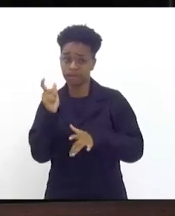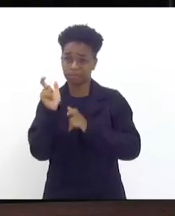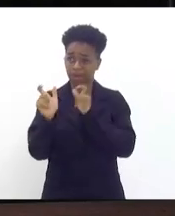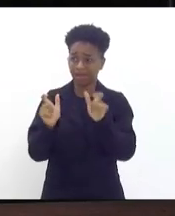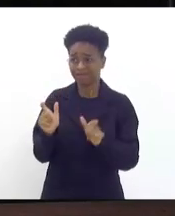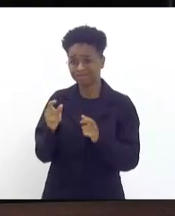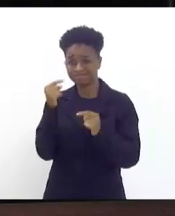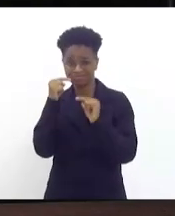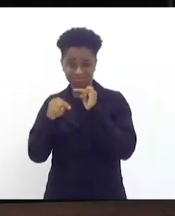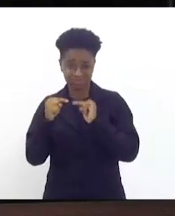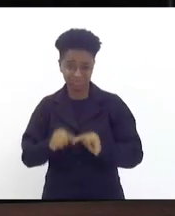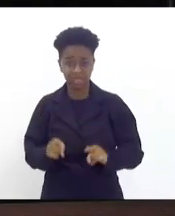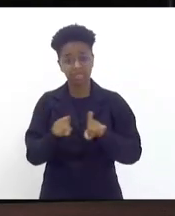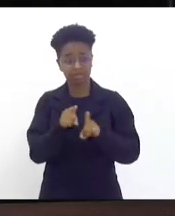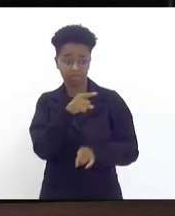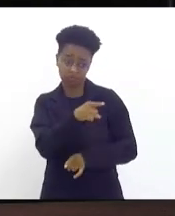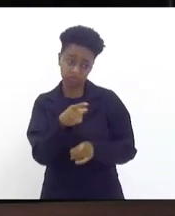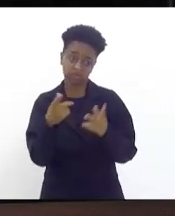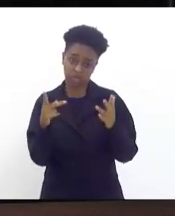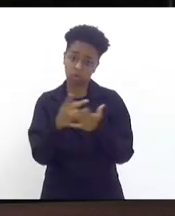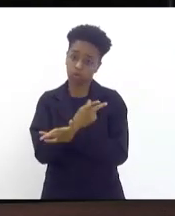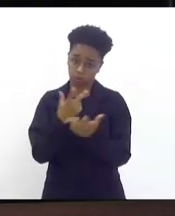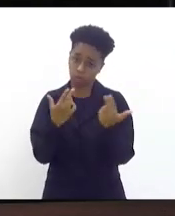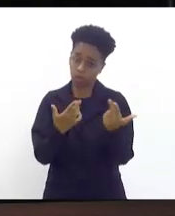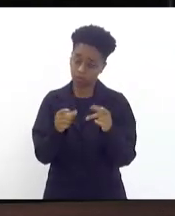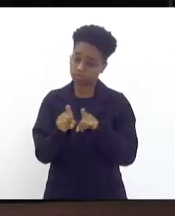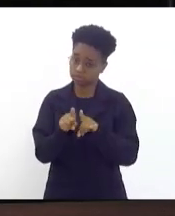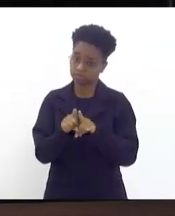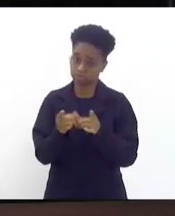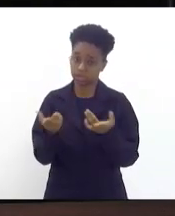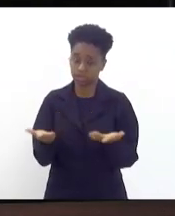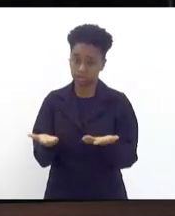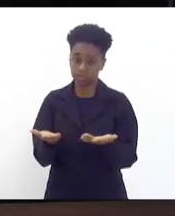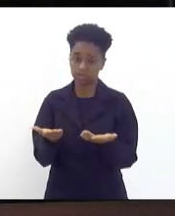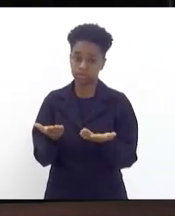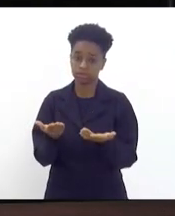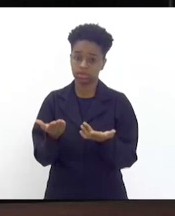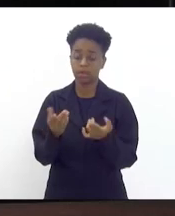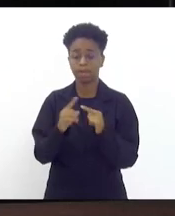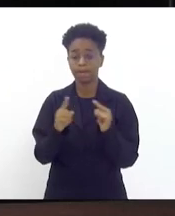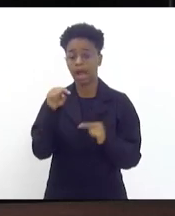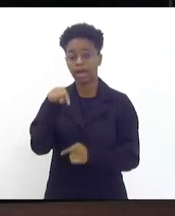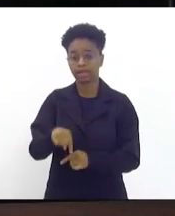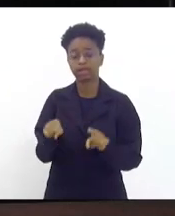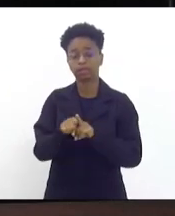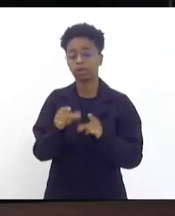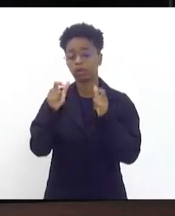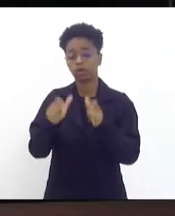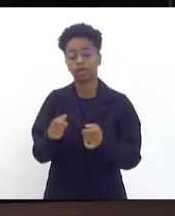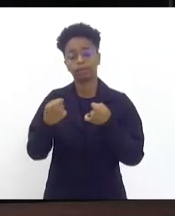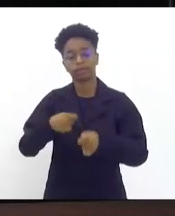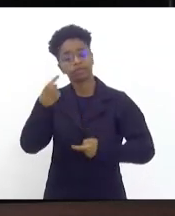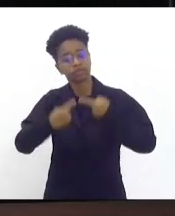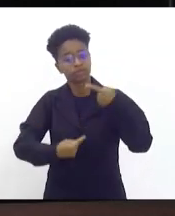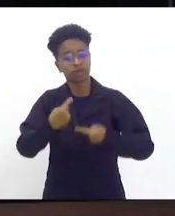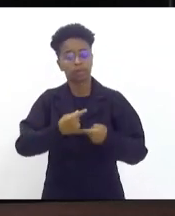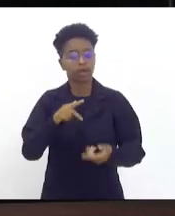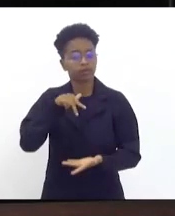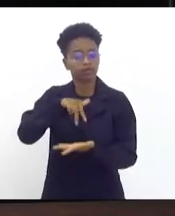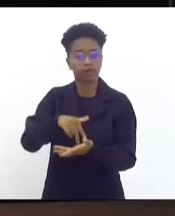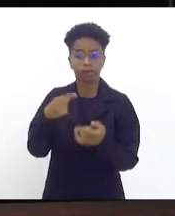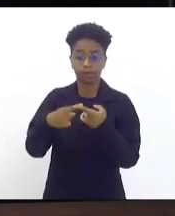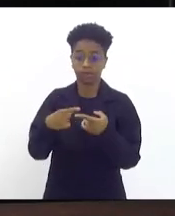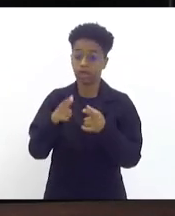vossa excelência também já afirmou que reconhece isso mas o Parlamento também é um local de debate de firmeza uma casa